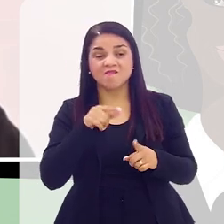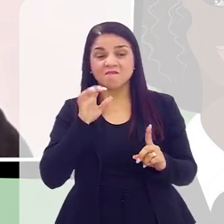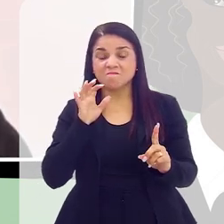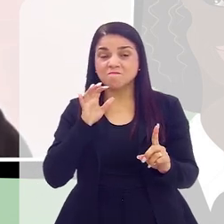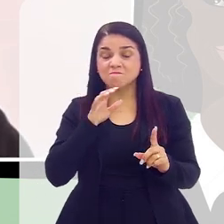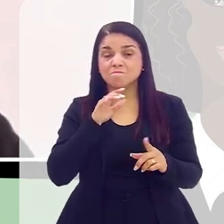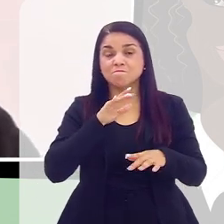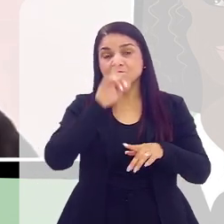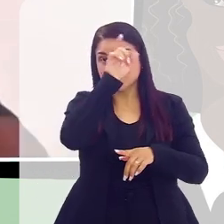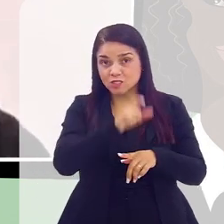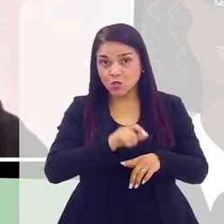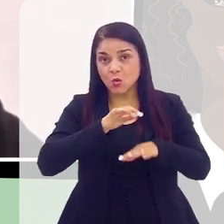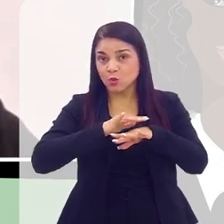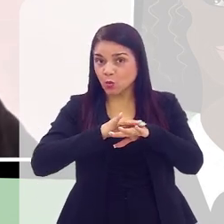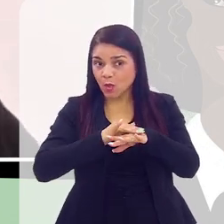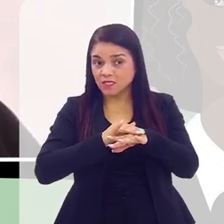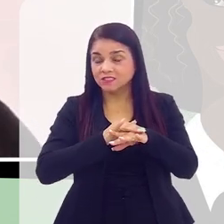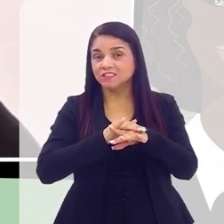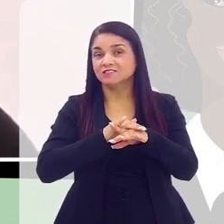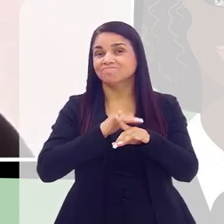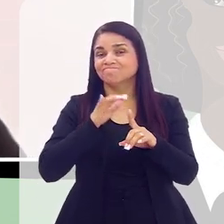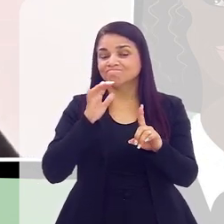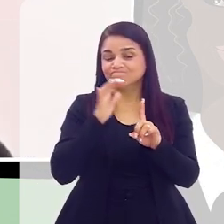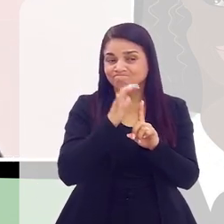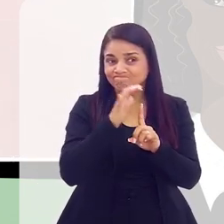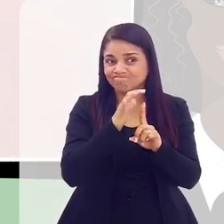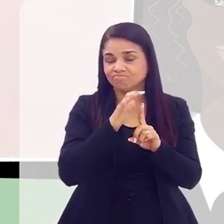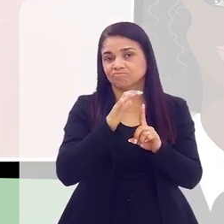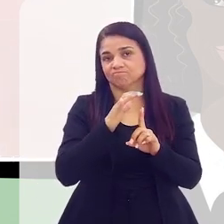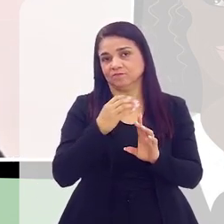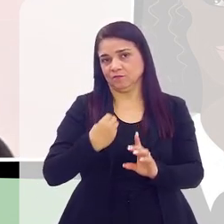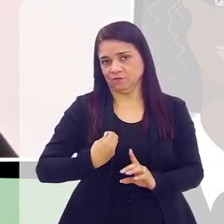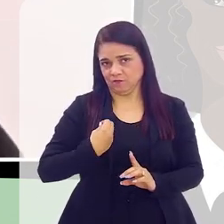ameaçadora de vida. Não significa que ele está em fim de vida.